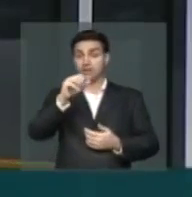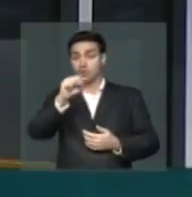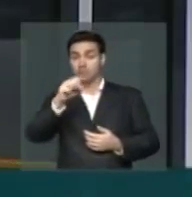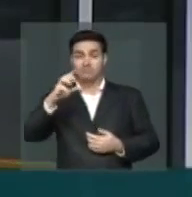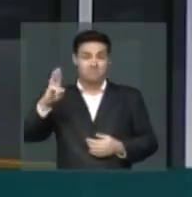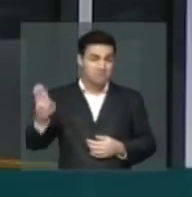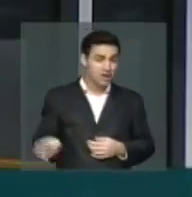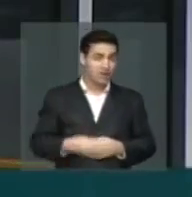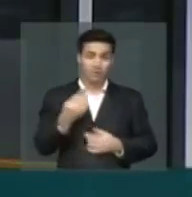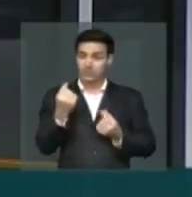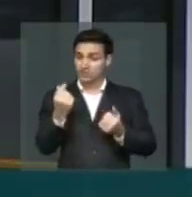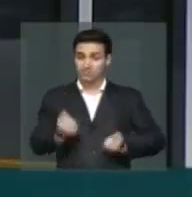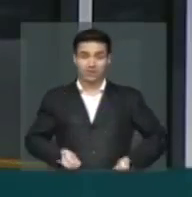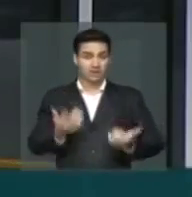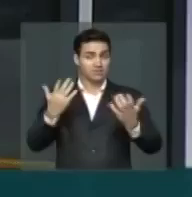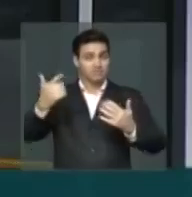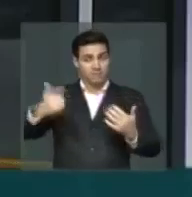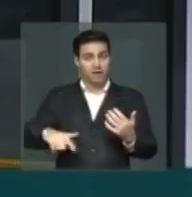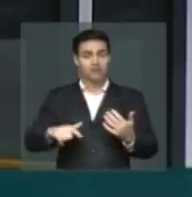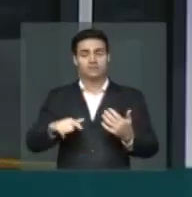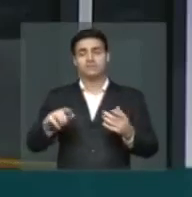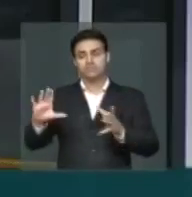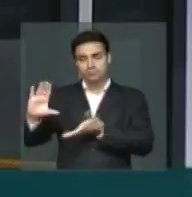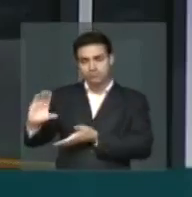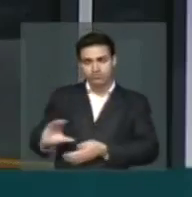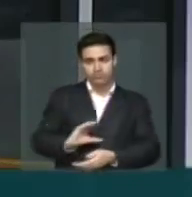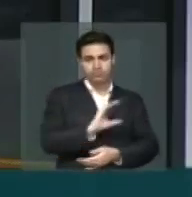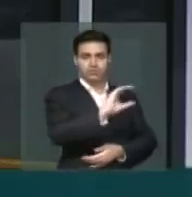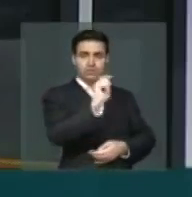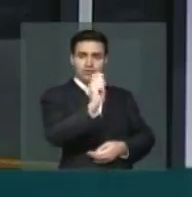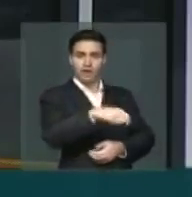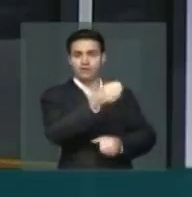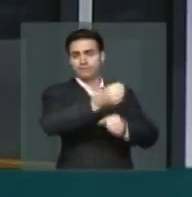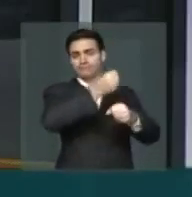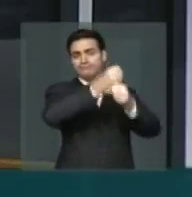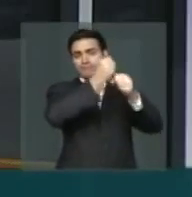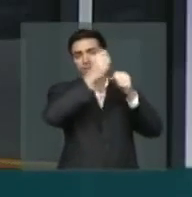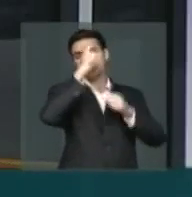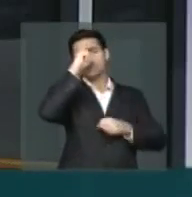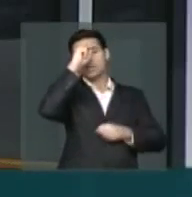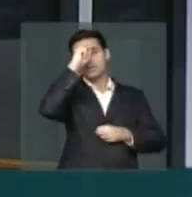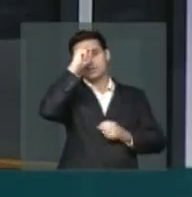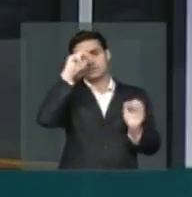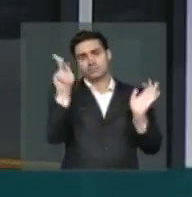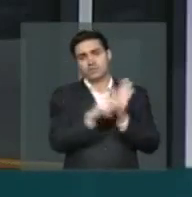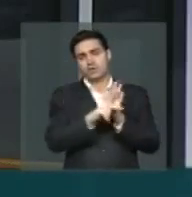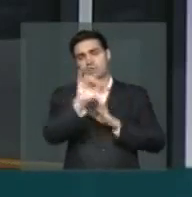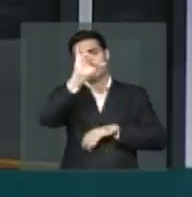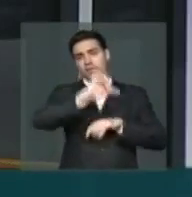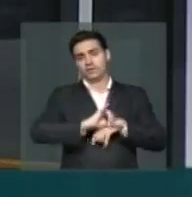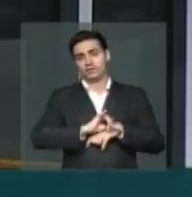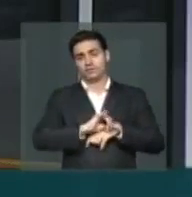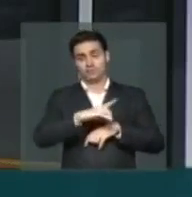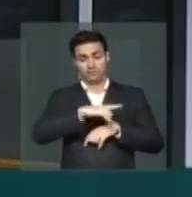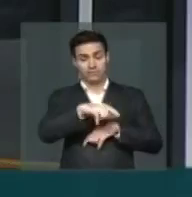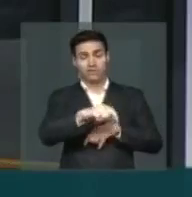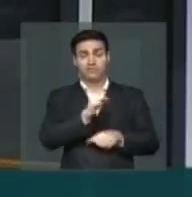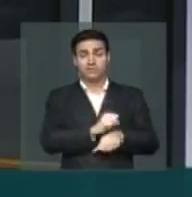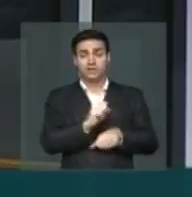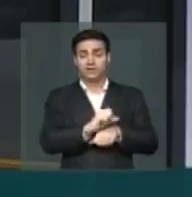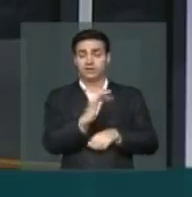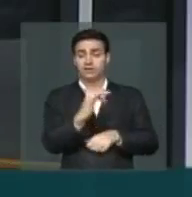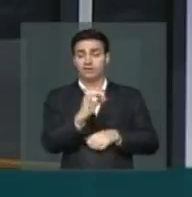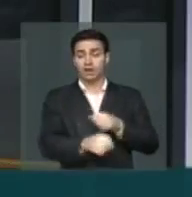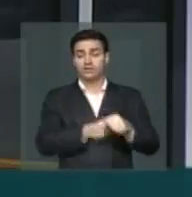excedentes servirão para concluir o Hospital Metropolitano da capital, que espera 10 anos para